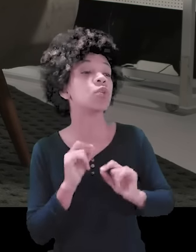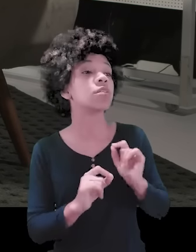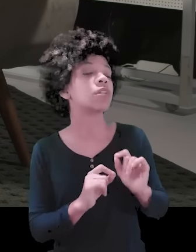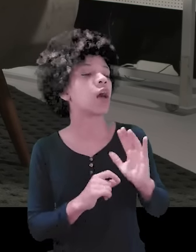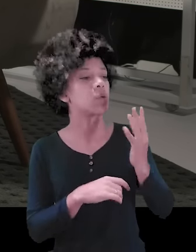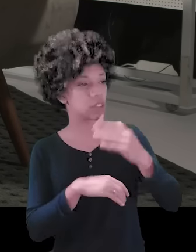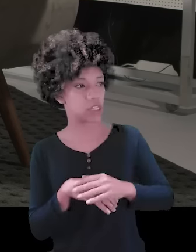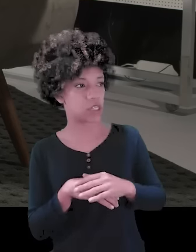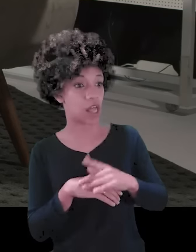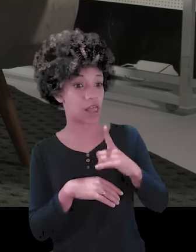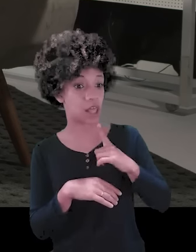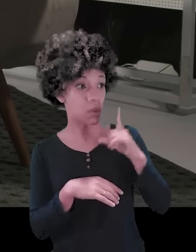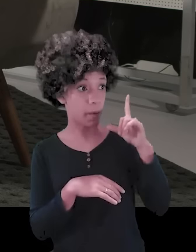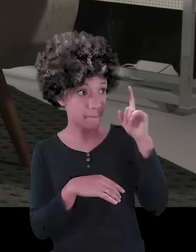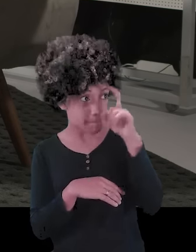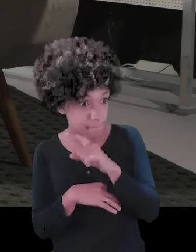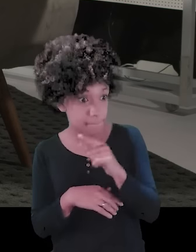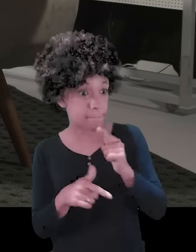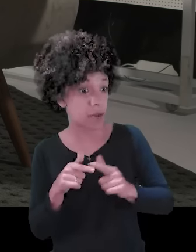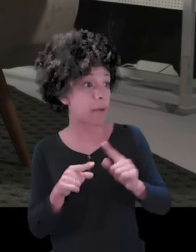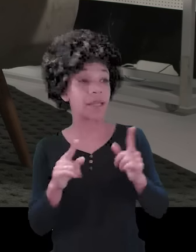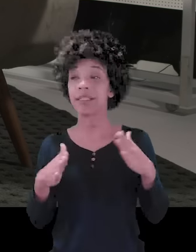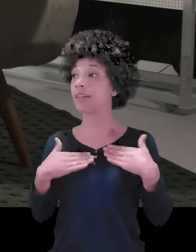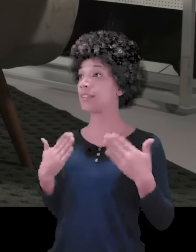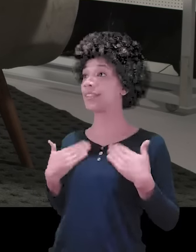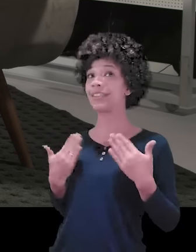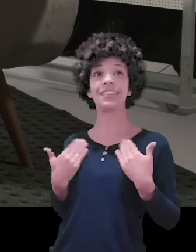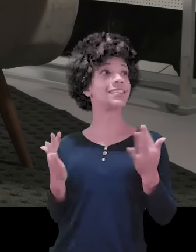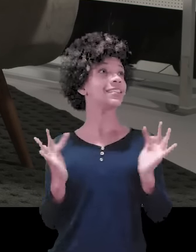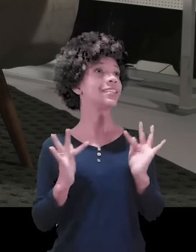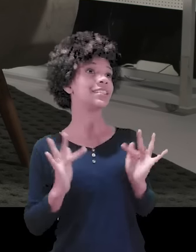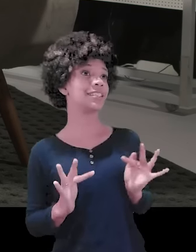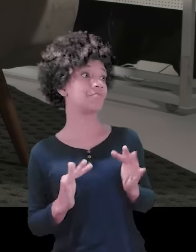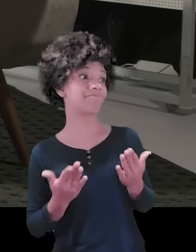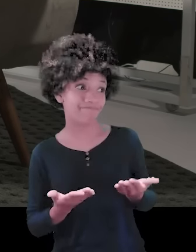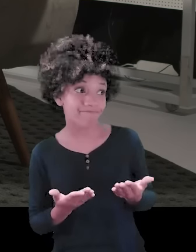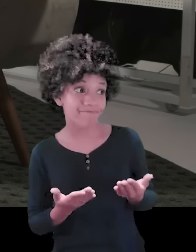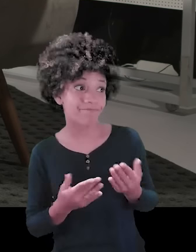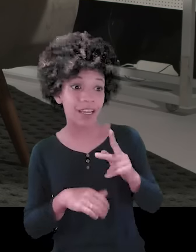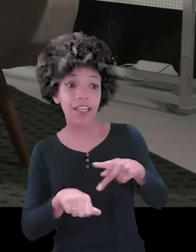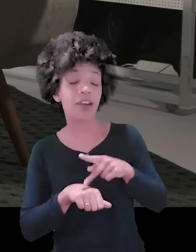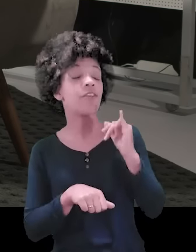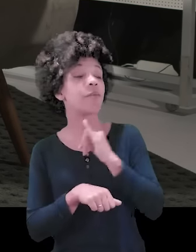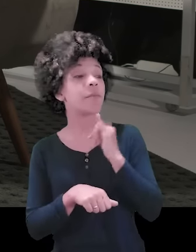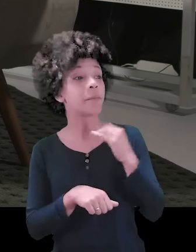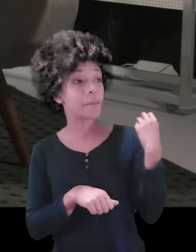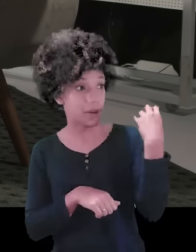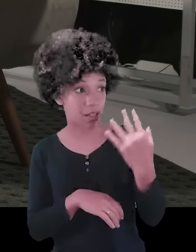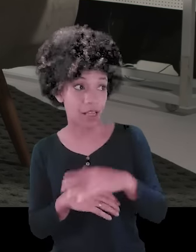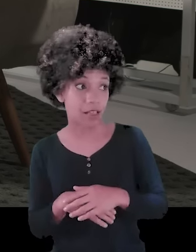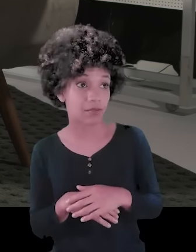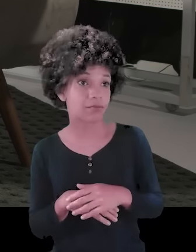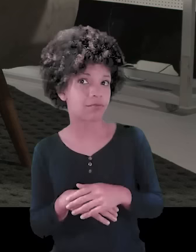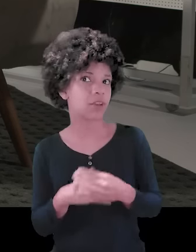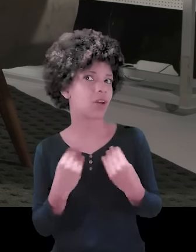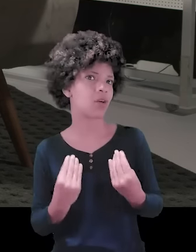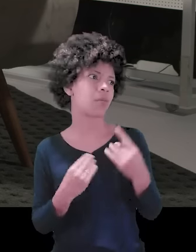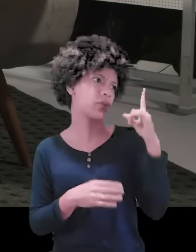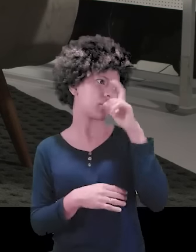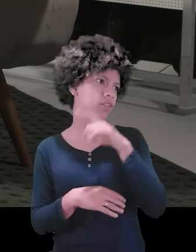que tá entrando em uma enrascada mas o pessoas está felizona lá indo para Itália entendeu Faz como